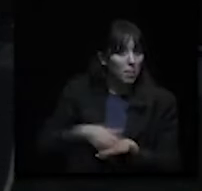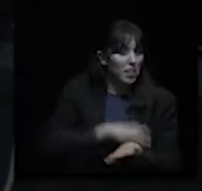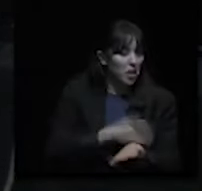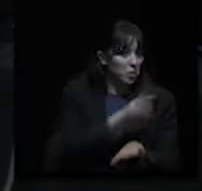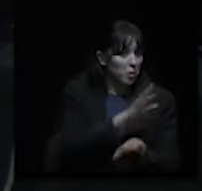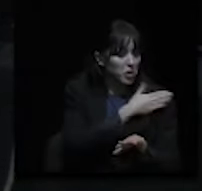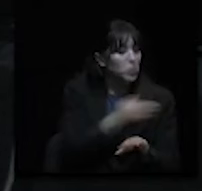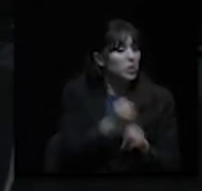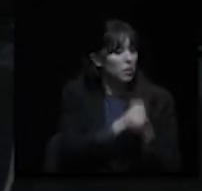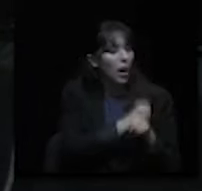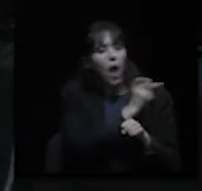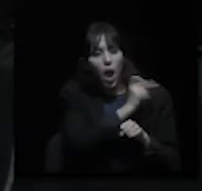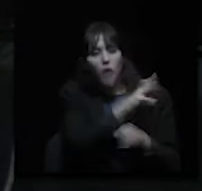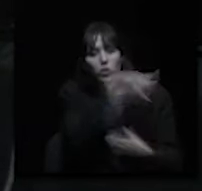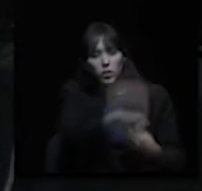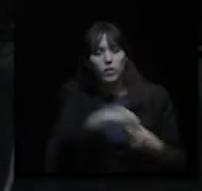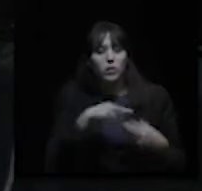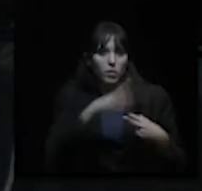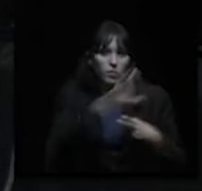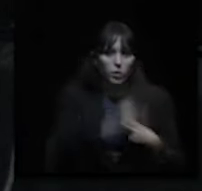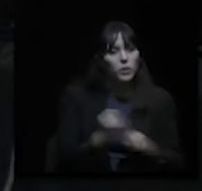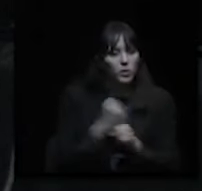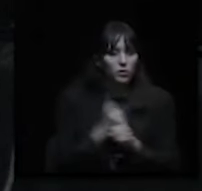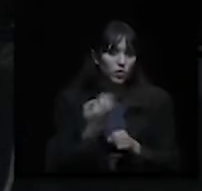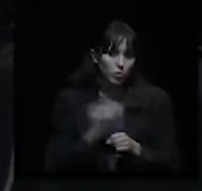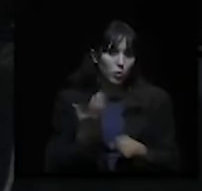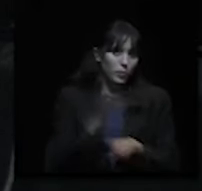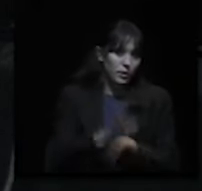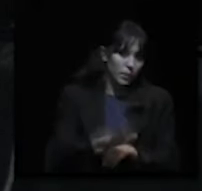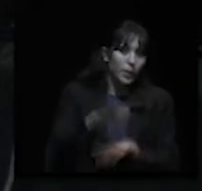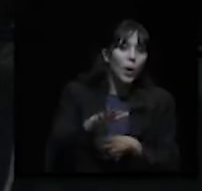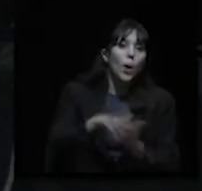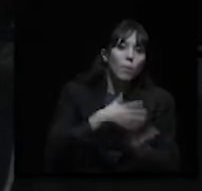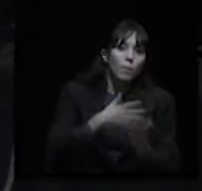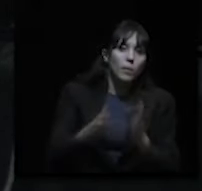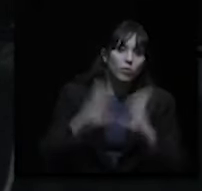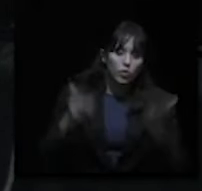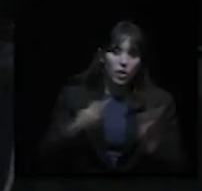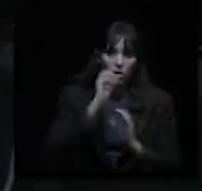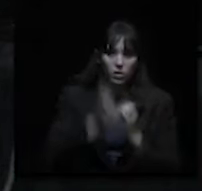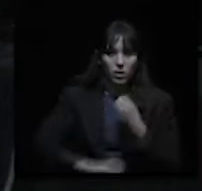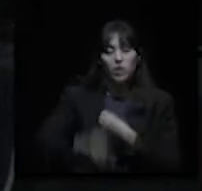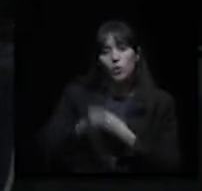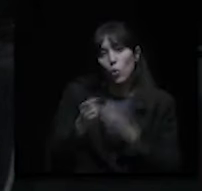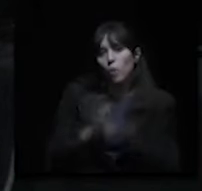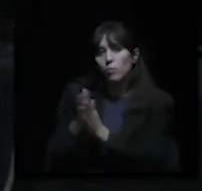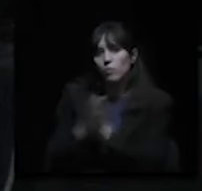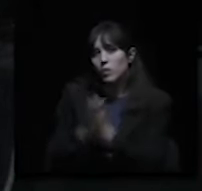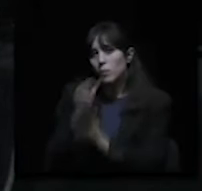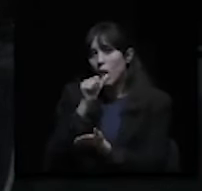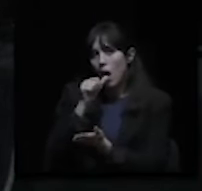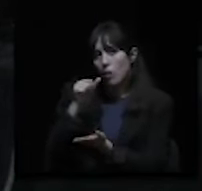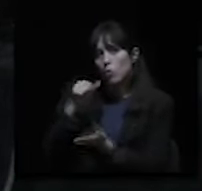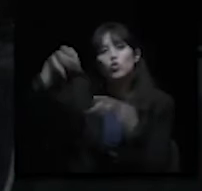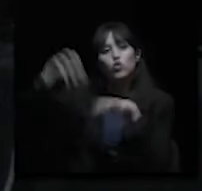e que resultam do trabalho de anos na Câmara Municipal e dos seus serviços, como é o exemplo do Plano Geral de Drenagem ou do aproveitamento de águas residuais.